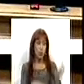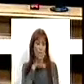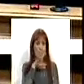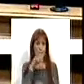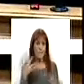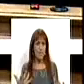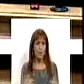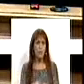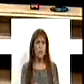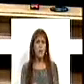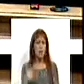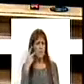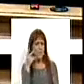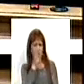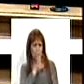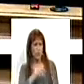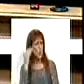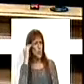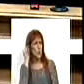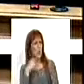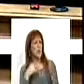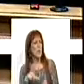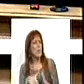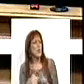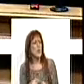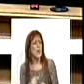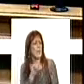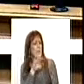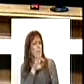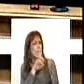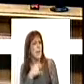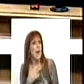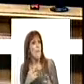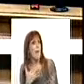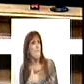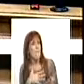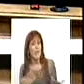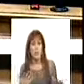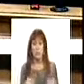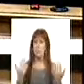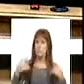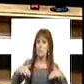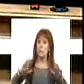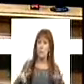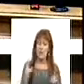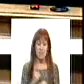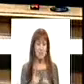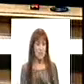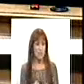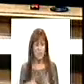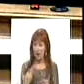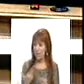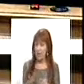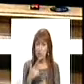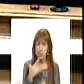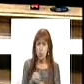famílias viram concretizado um sonho de projetos de parentalidade desejados. Contudo, a mesma lei